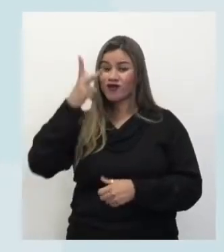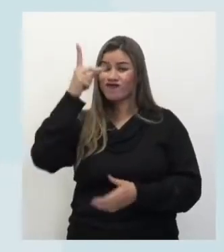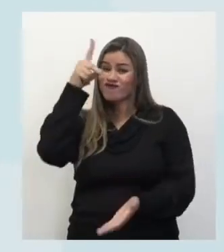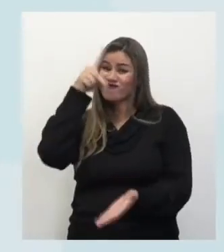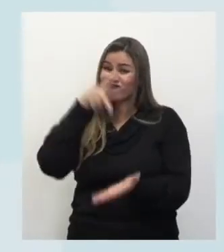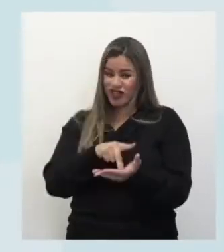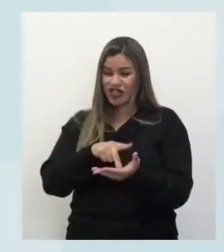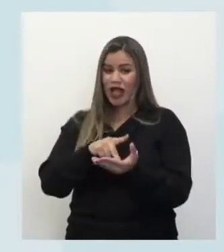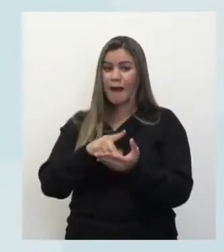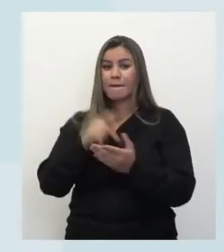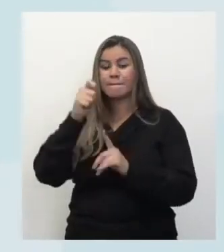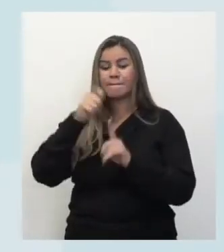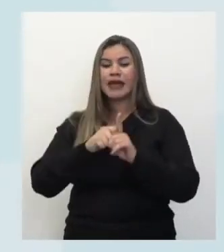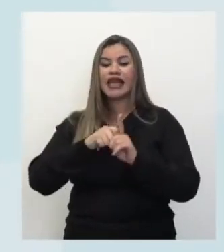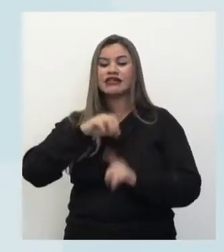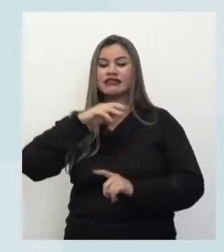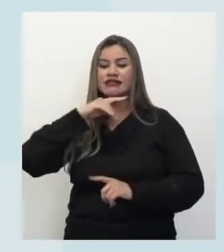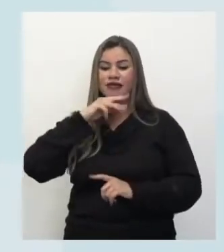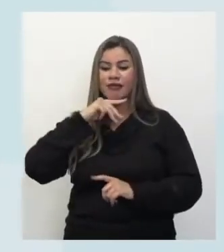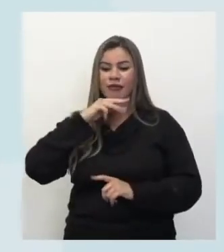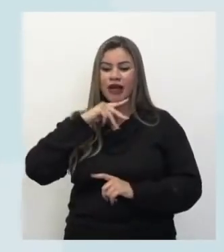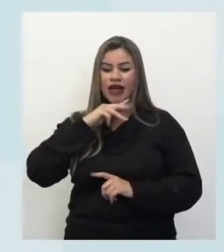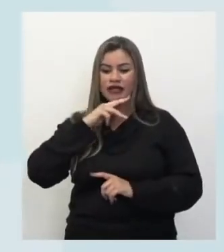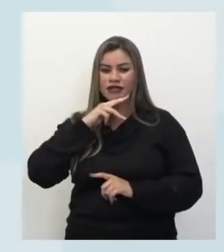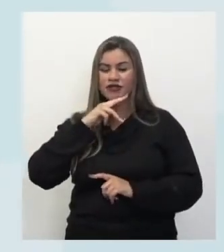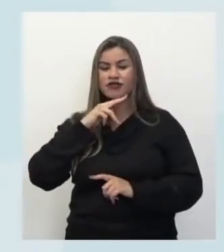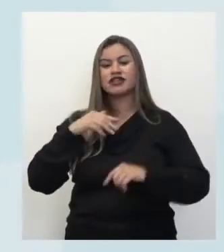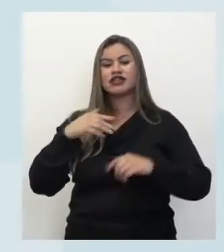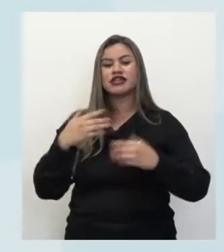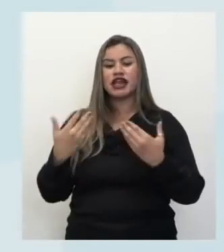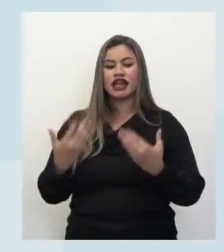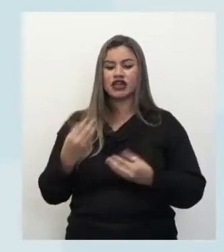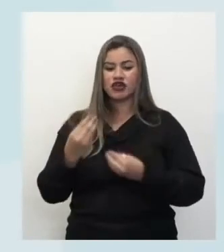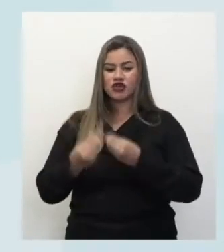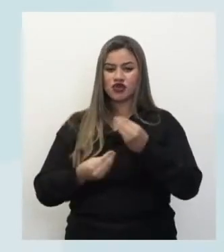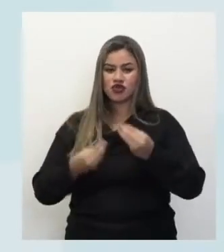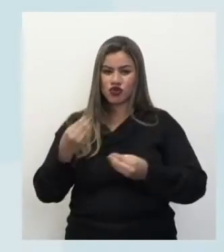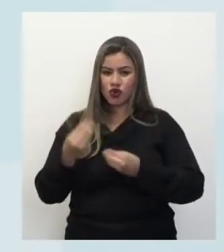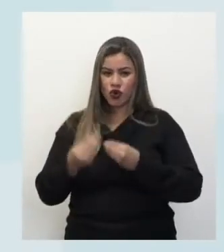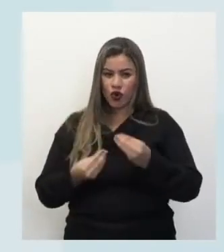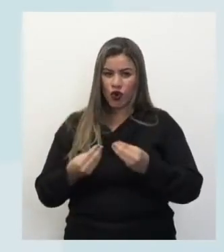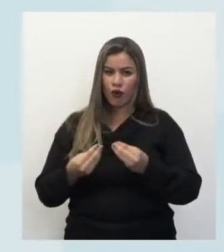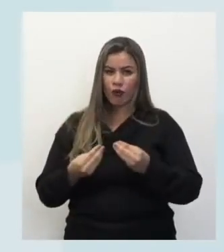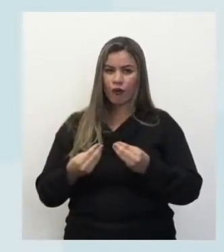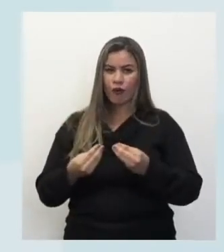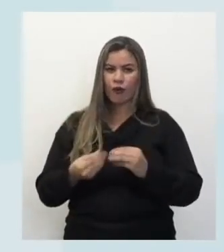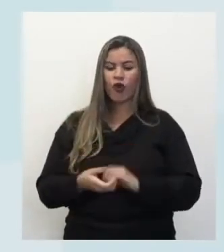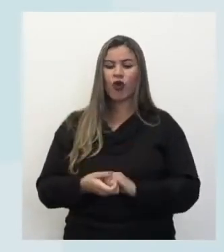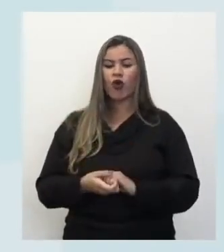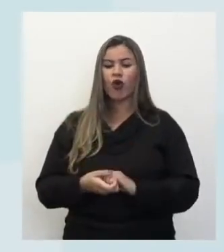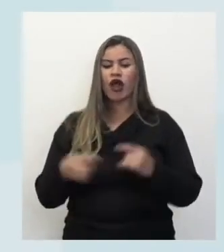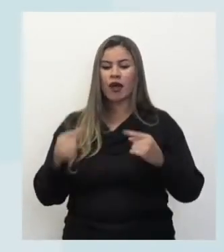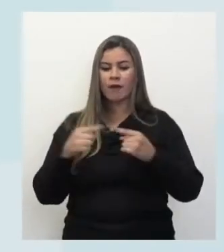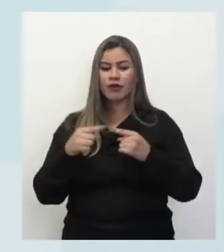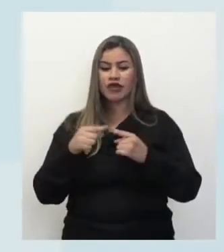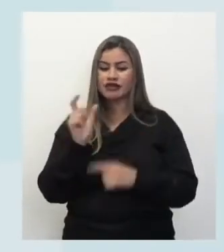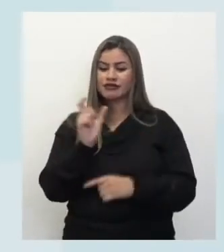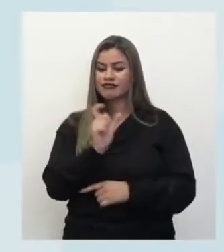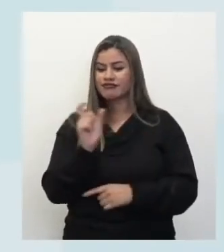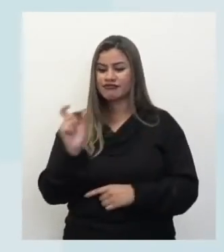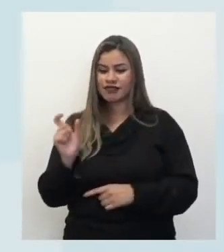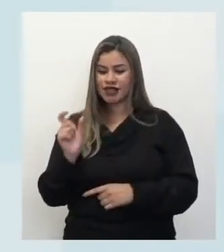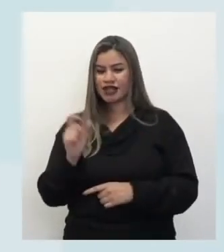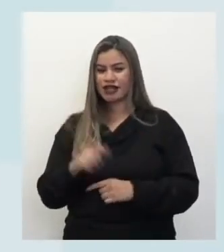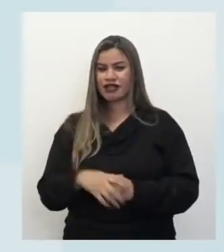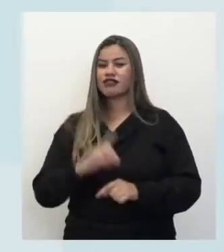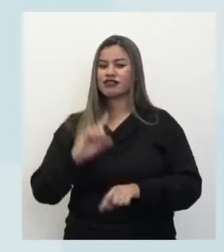em março que movimentou bastante o que está escrito aí, porque eu vou fazer a